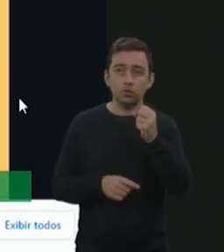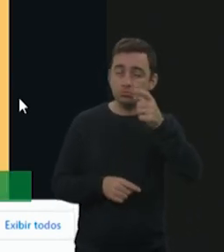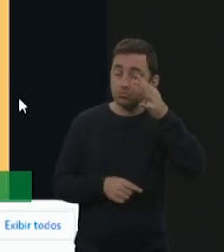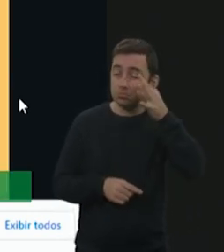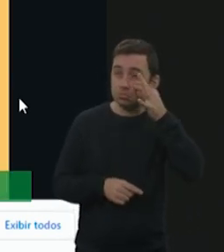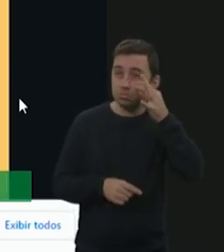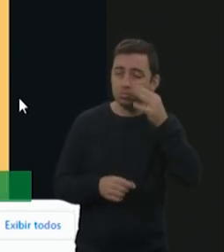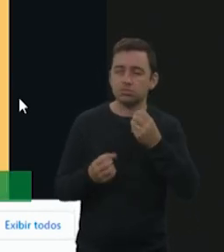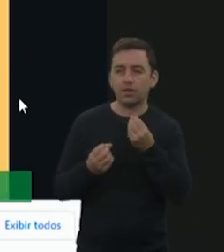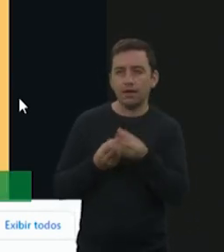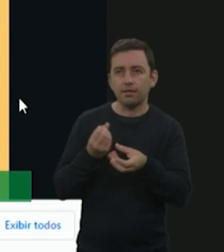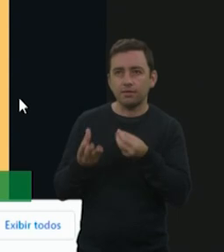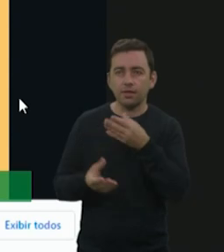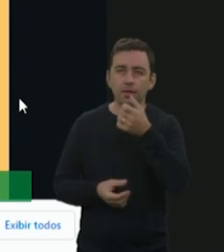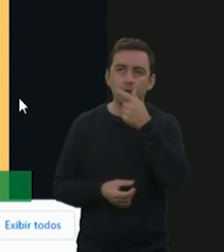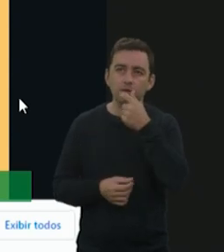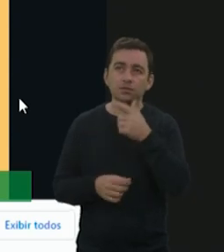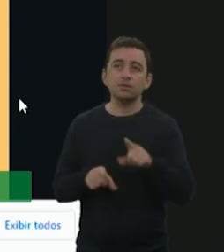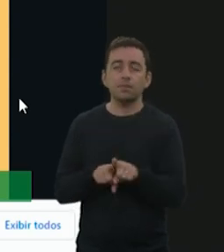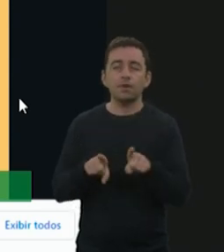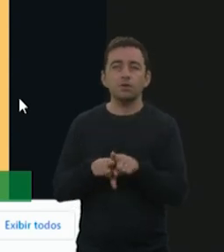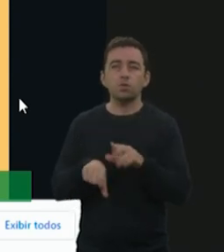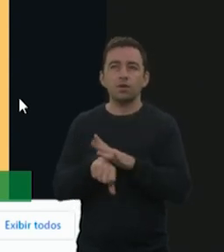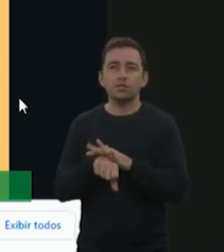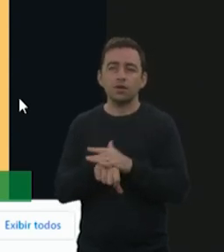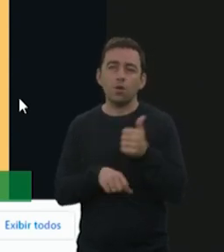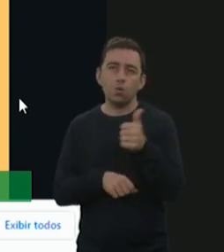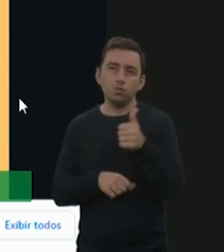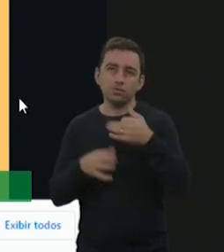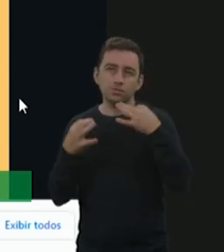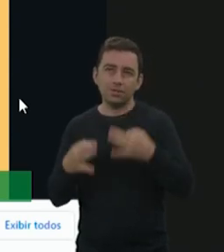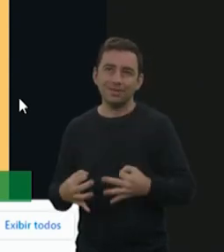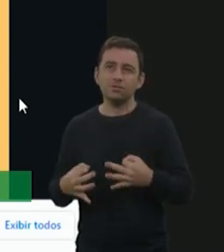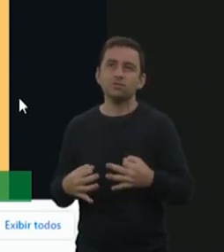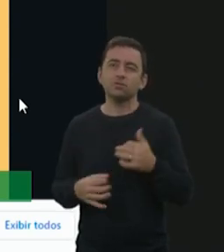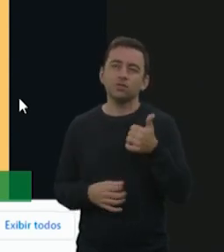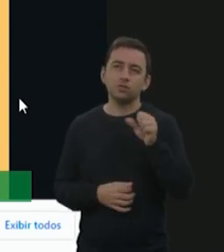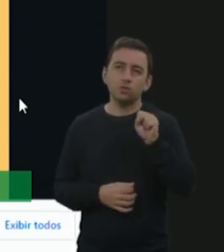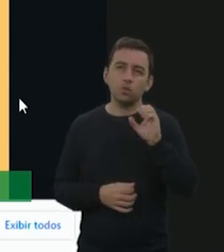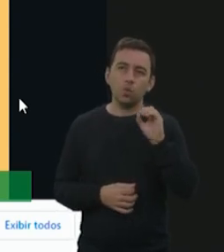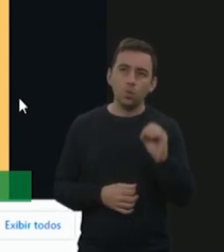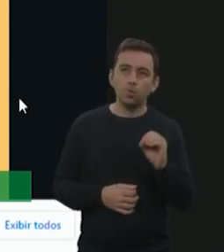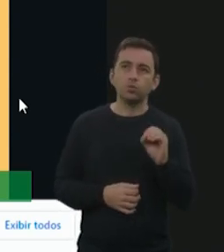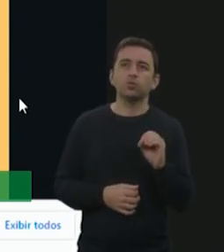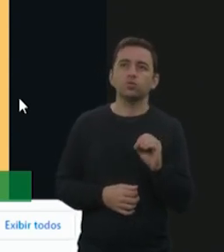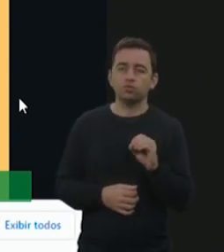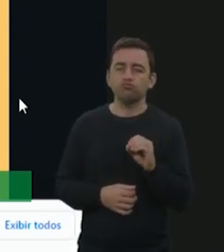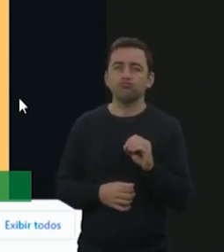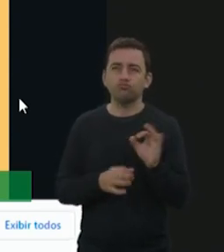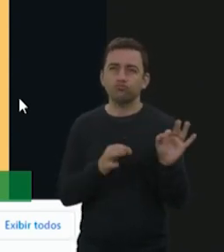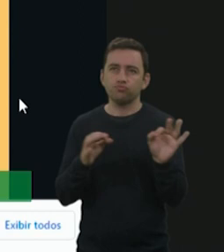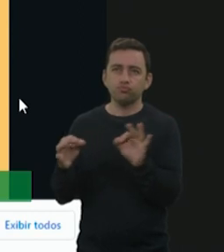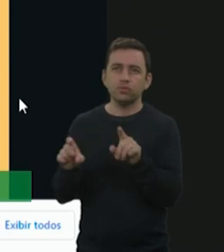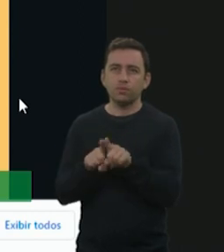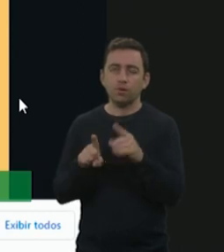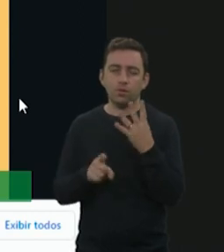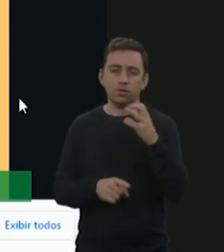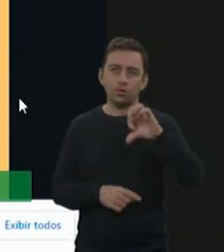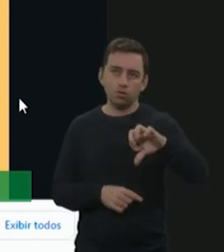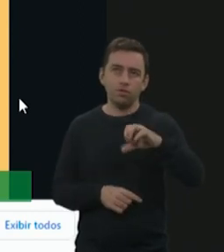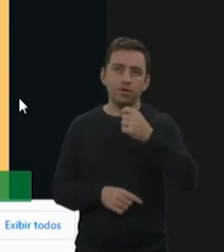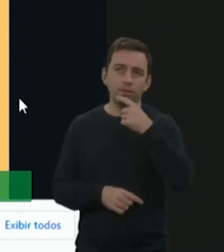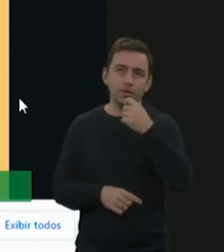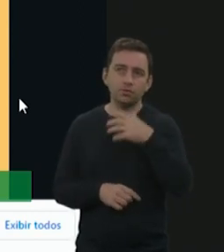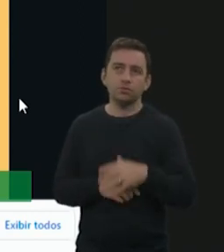medicação. Na doença falciforme, 11 casos confirmados, 108 em acompanhamento regular e 49 pacientes recebem medicação pelo SUS. A